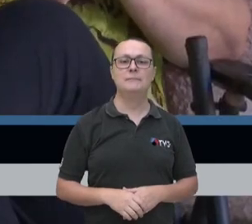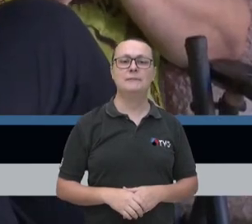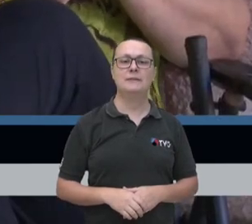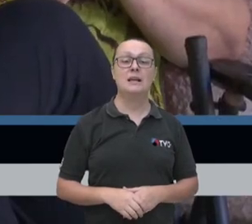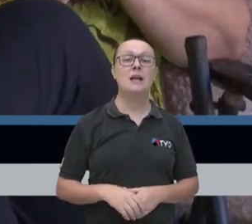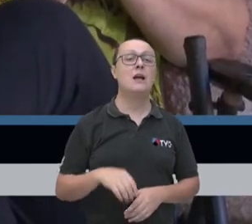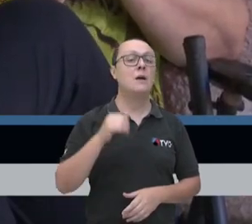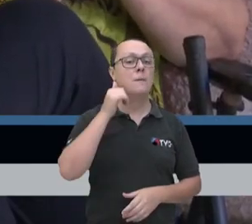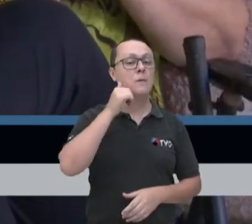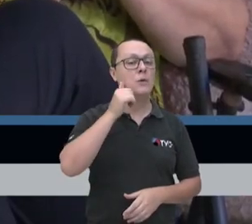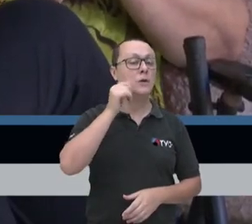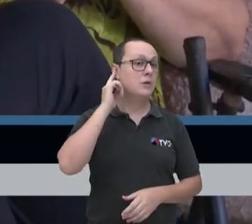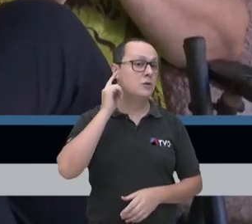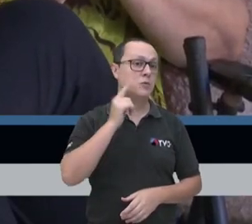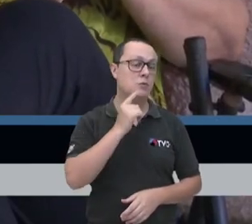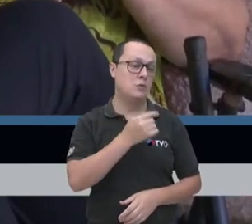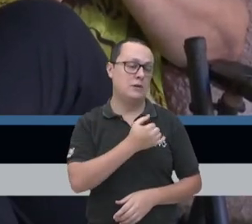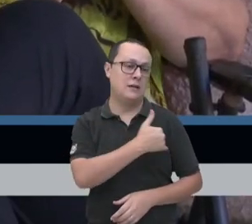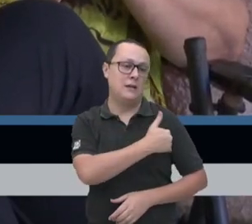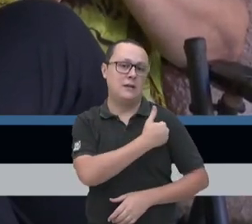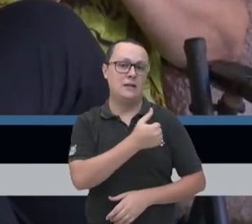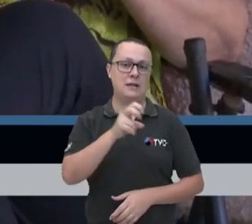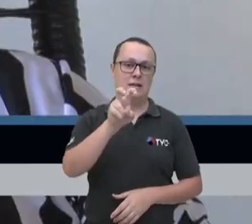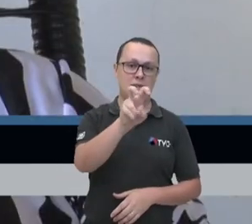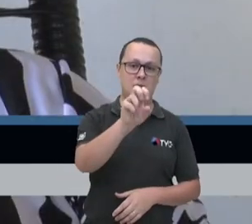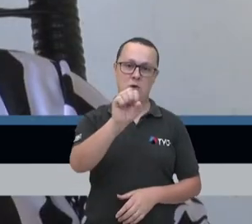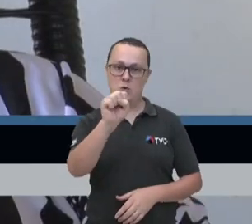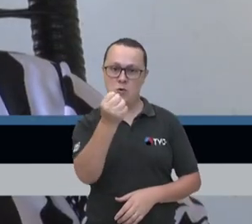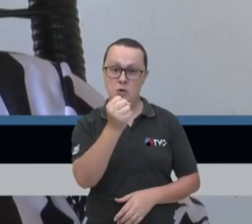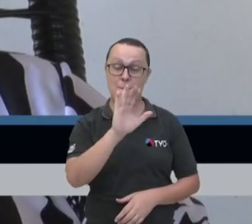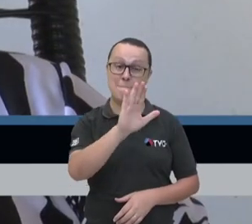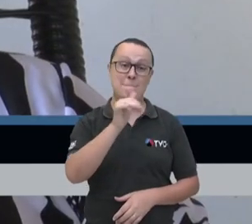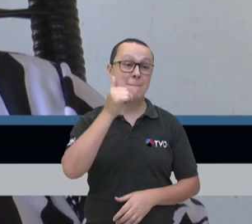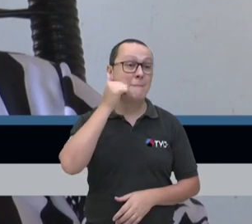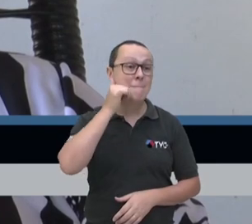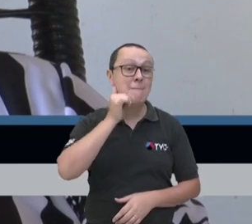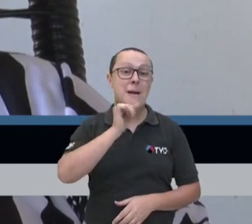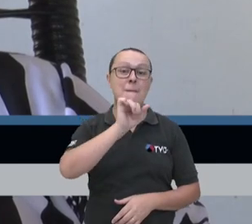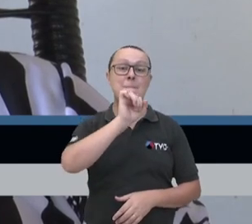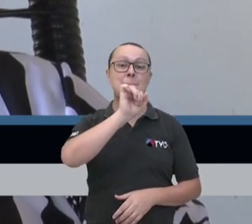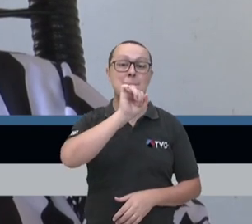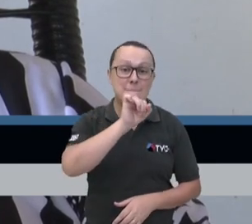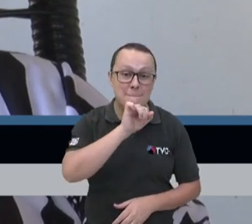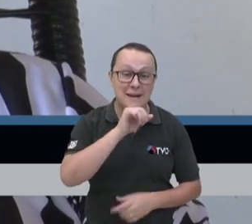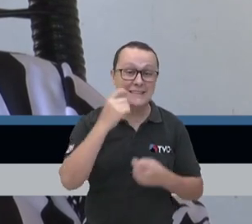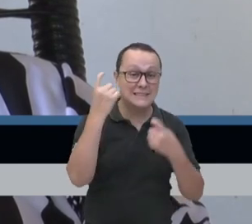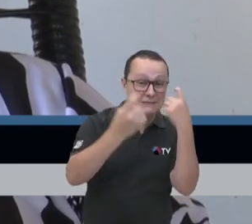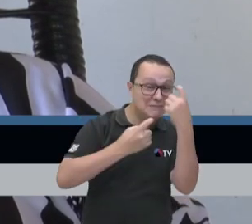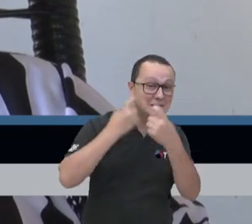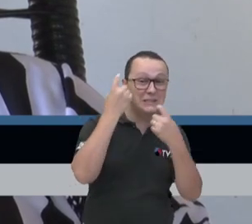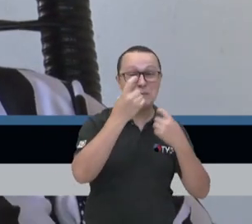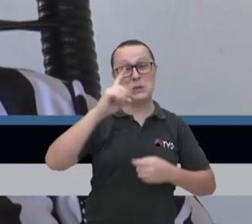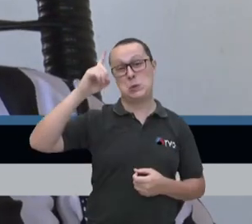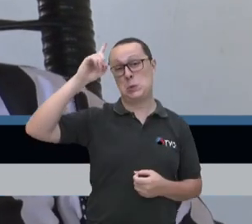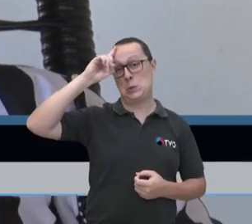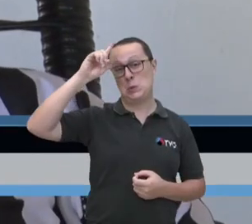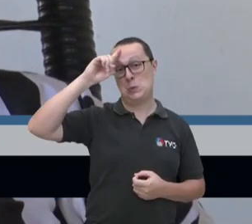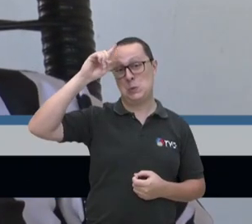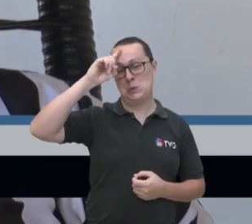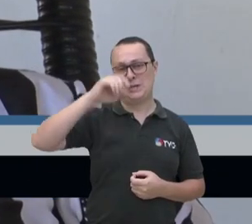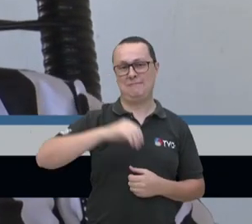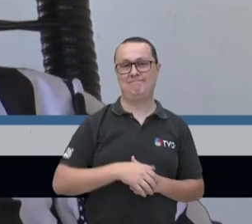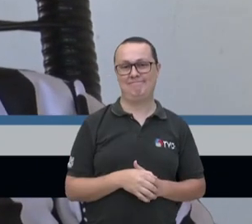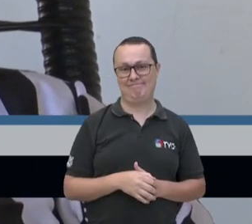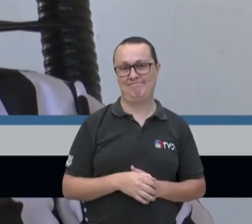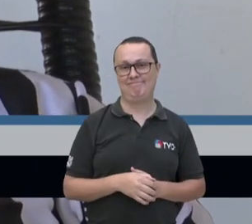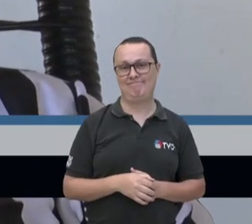Apesar de Zildimar já ter 58 anos, a preocupação de sua mãe, dona Zuila, é constante. Hoje é